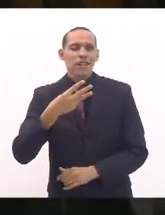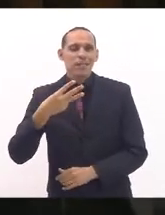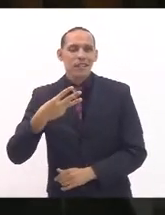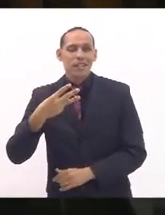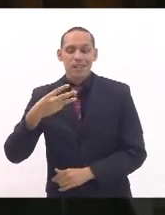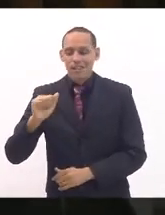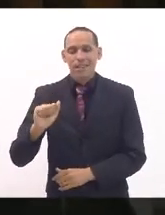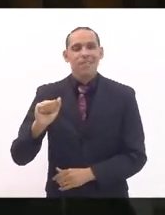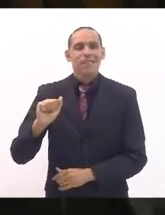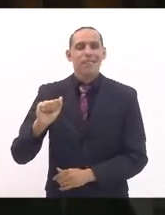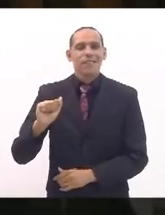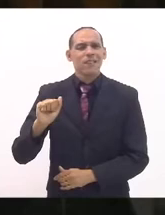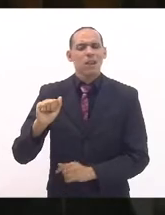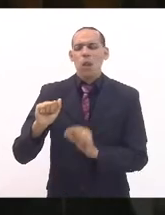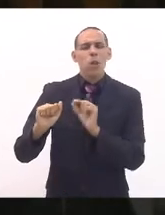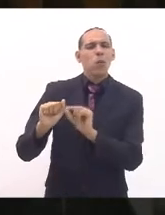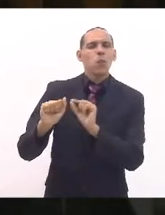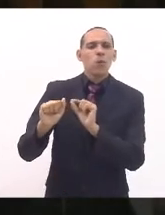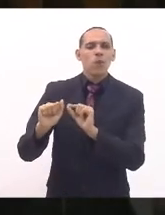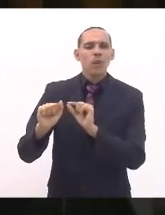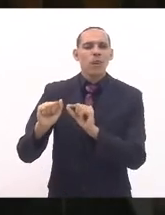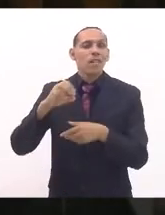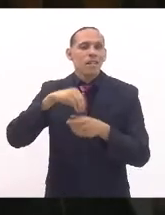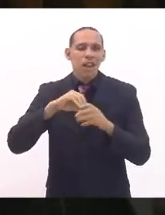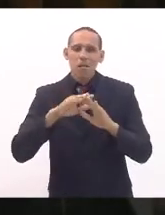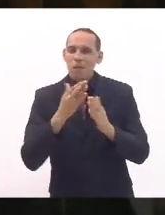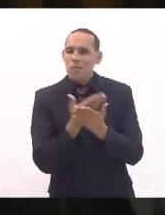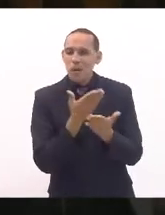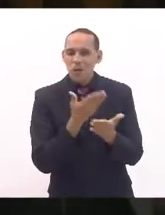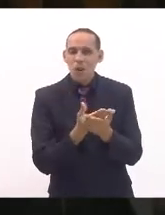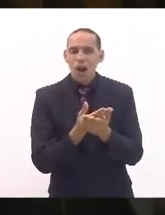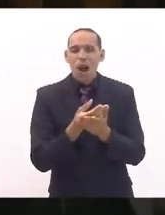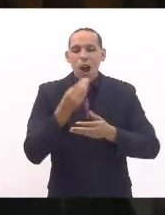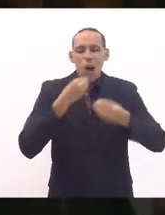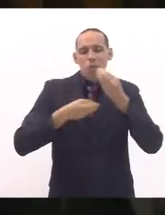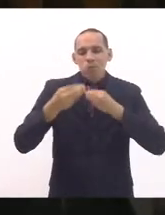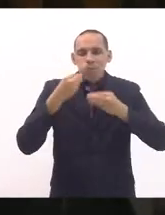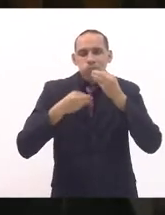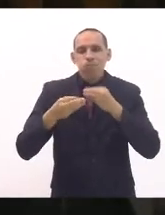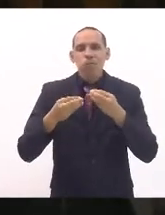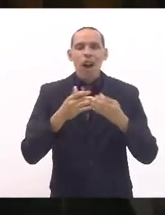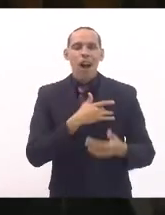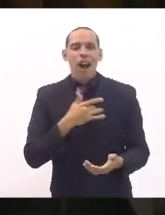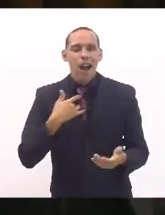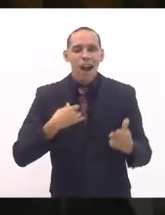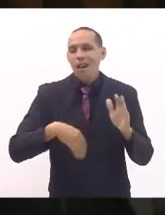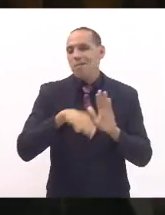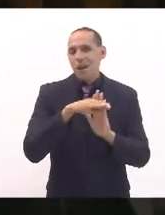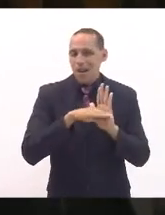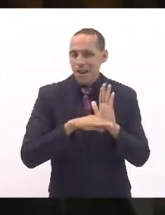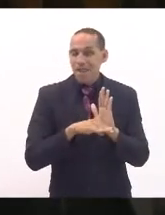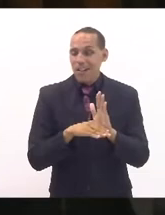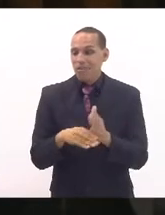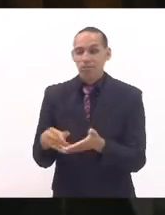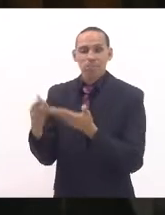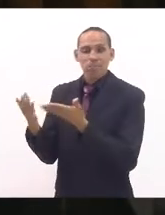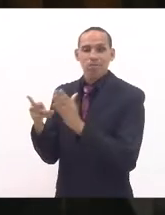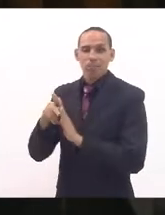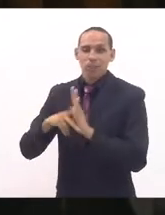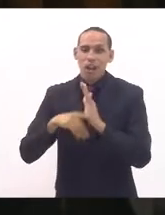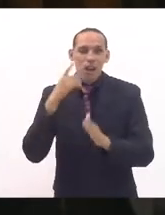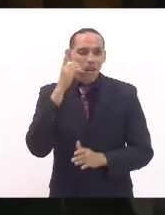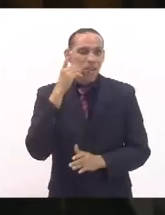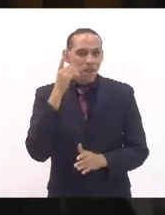433-A, que busca estabelecer na rede pública o programa de alimentação saudável. O projeto da deputada Lucinha, ele vai